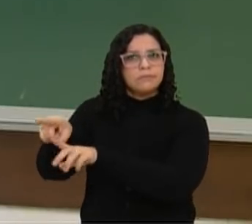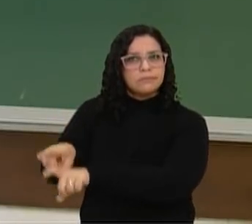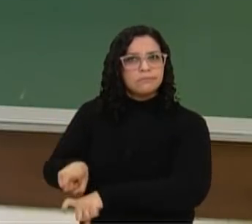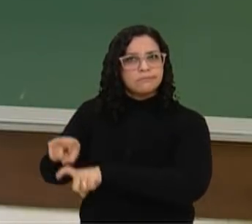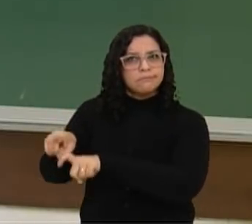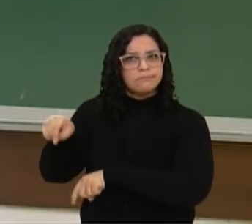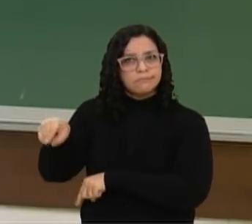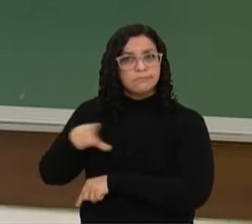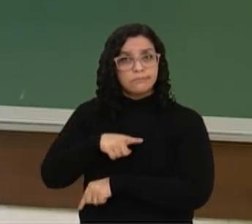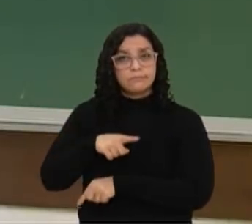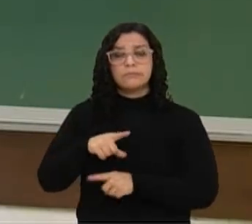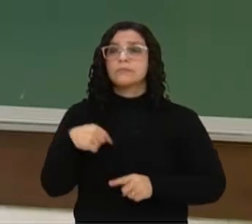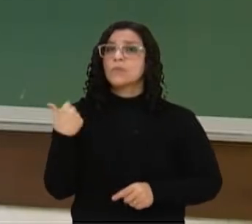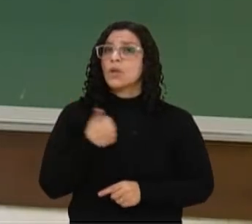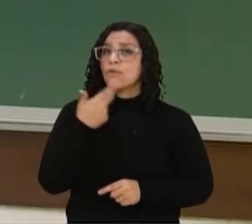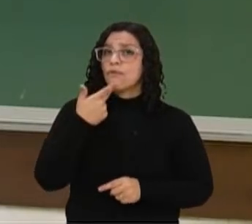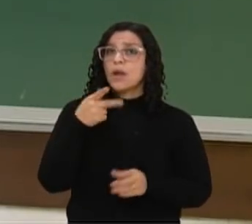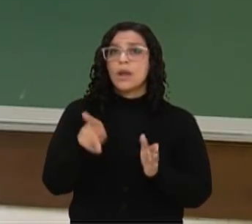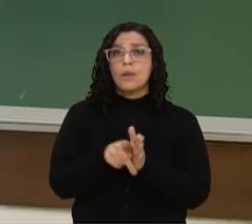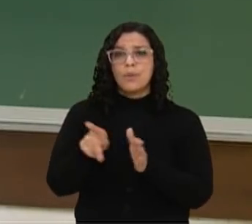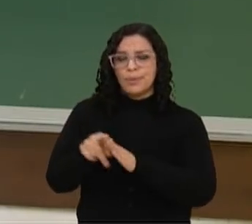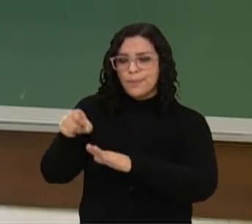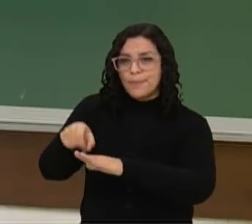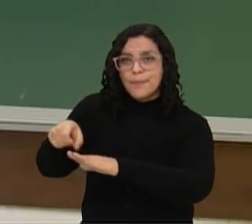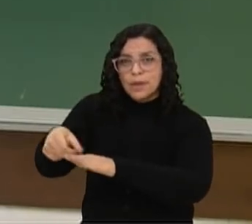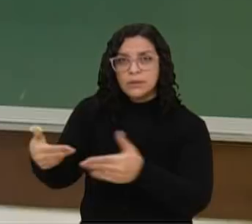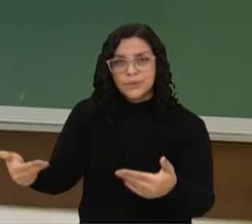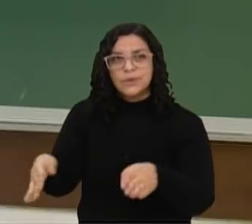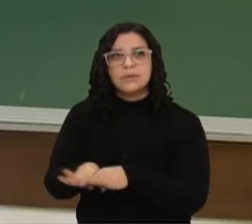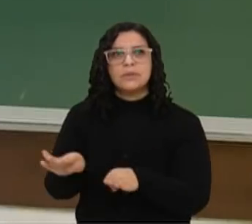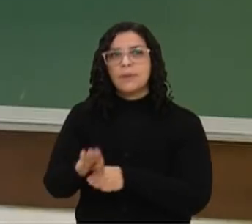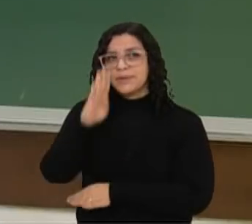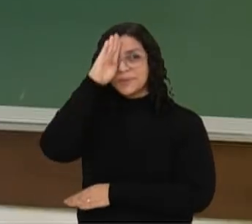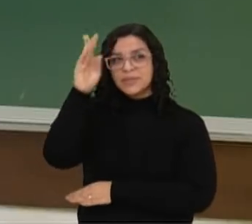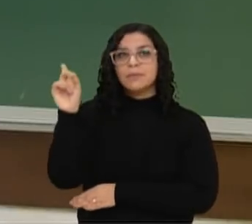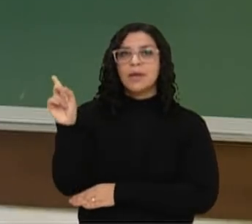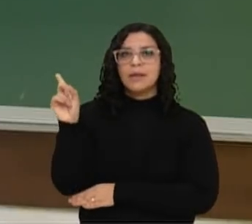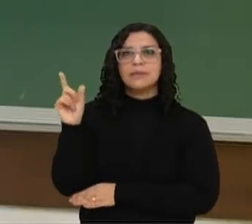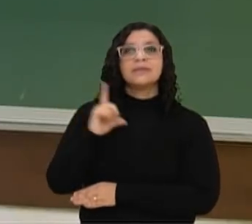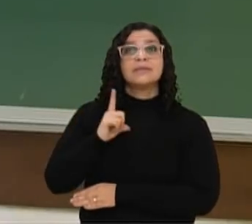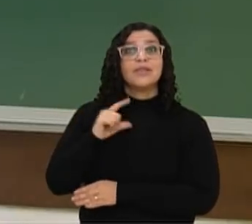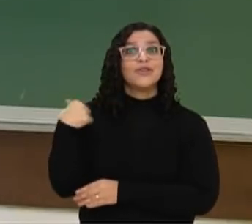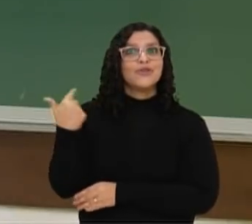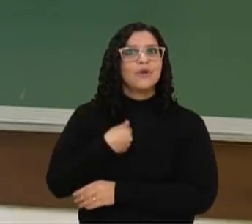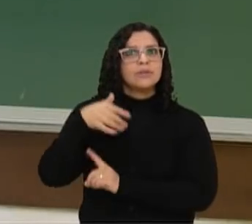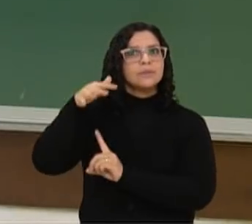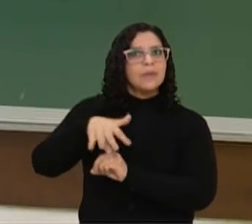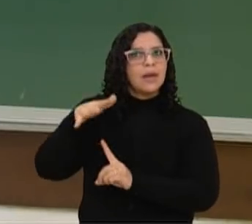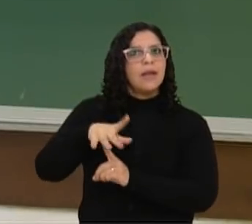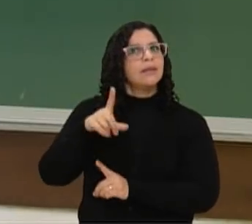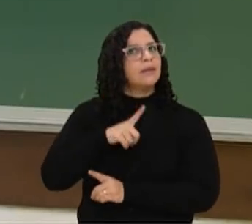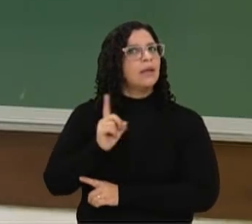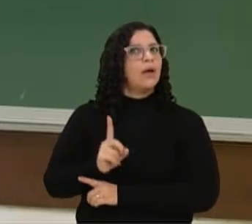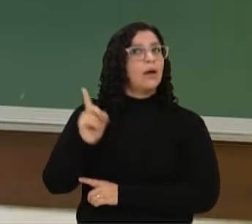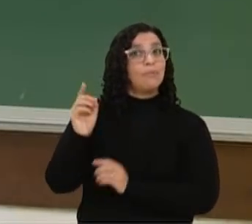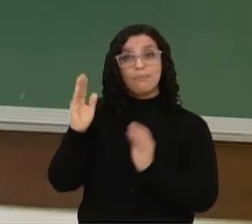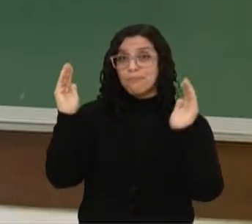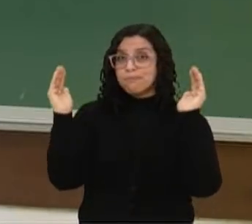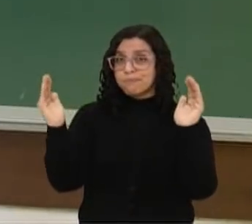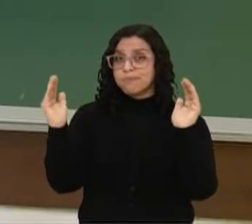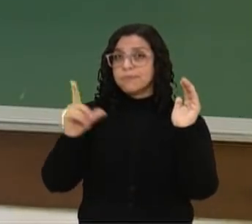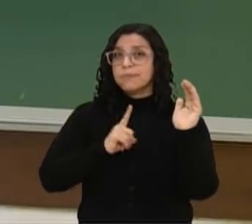agronegócio? Então, produção agrícola, e aí os principais itens que nós produzimos ali dentro